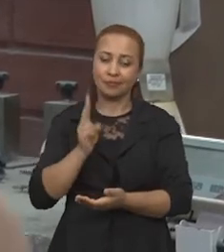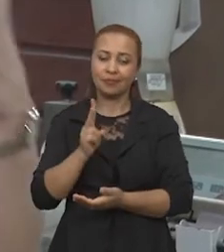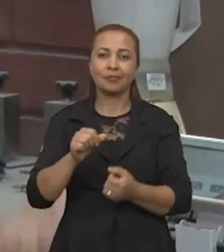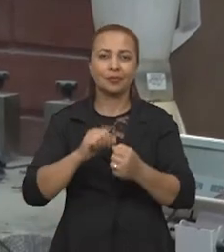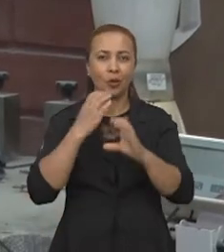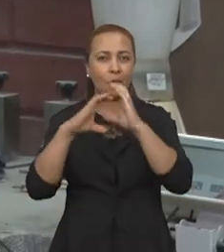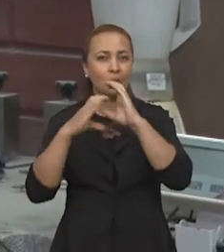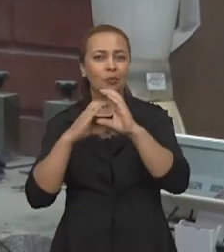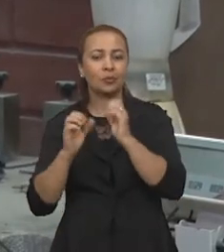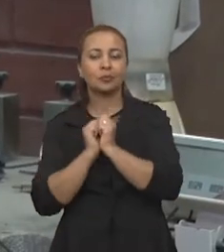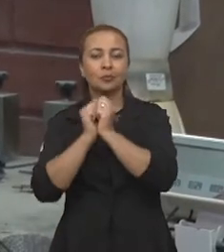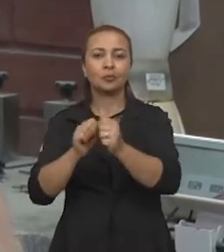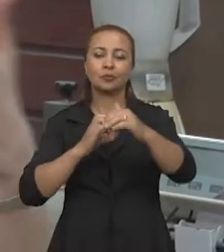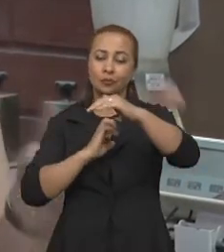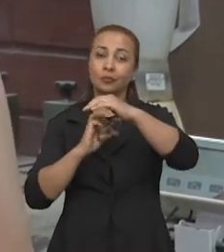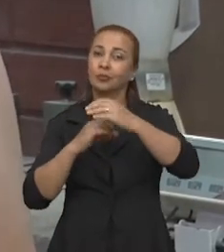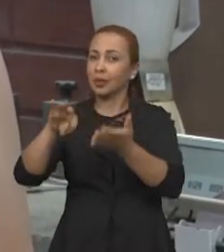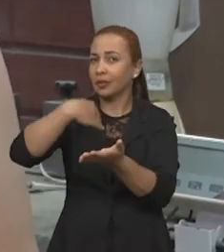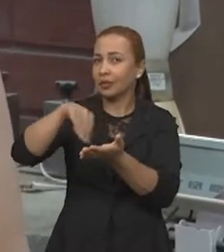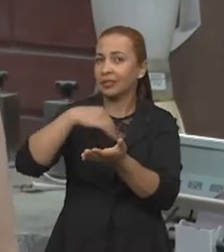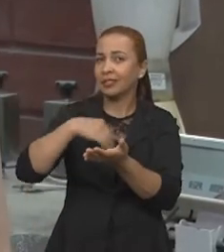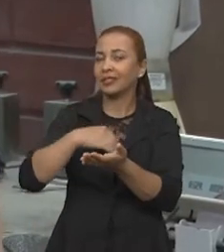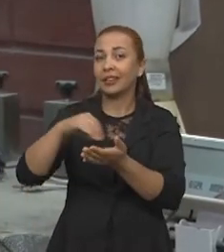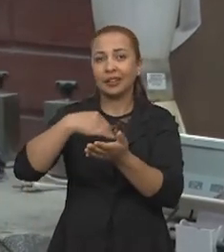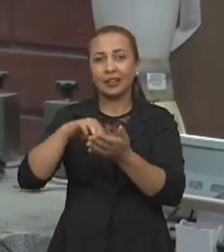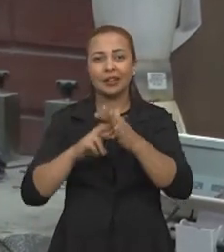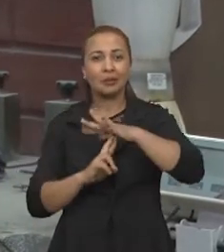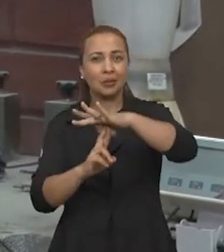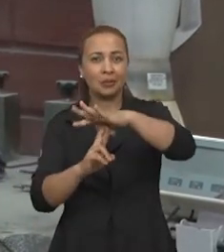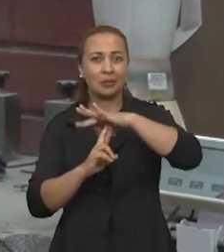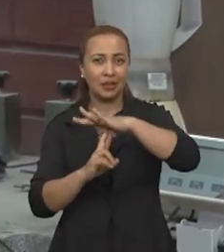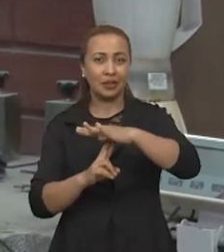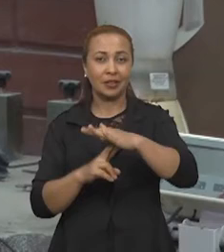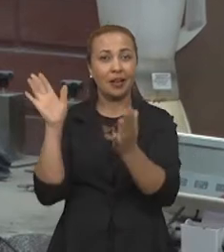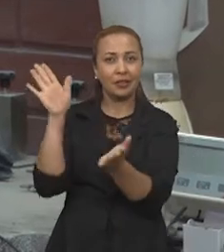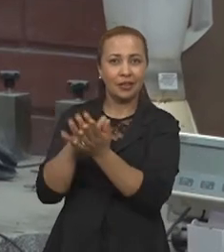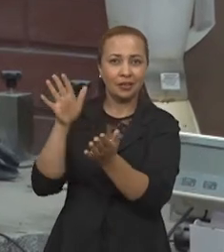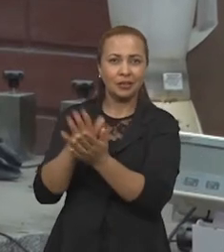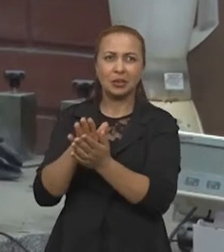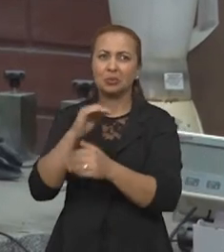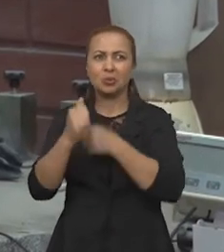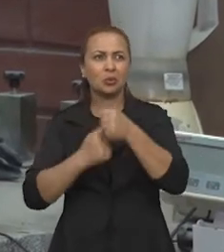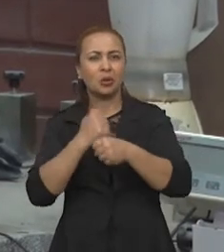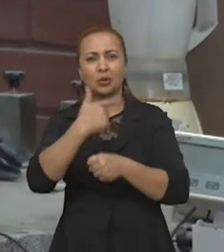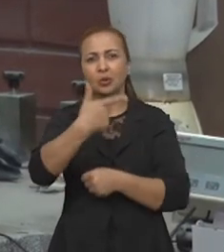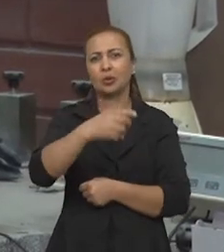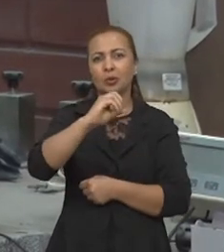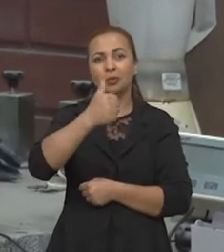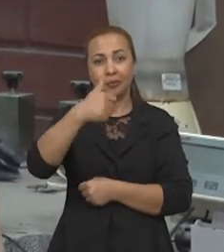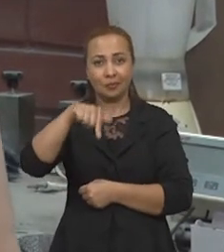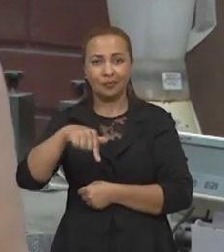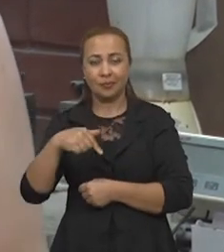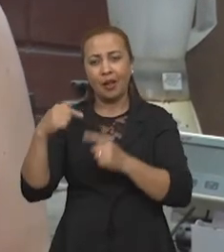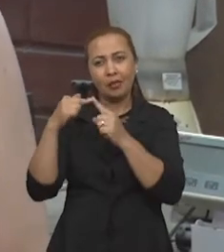estar em comunicação, por exemplo, com as secretarias. E a Secretaria do Meio Ambiente e Sustentabilidade de Recife, na época, em